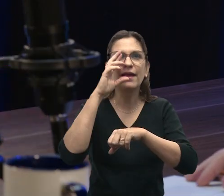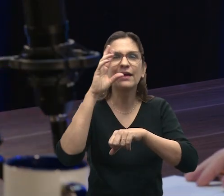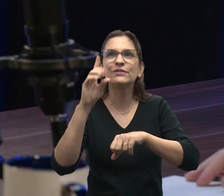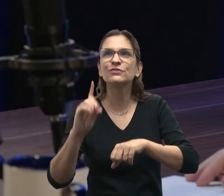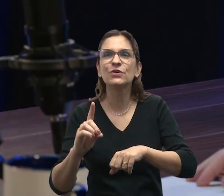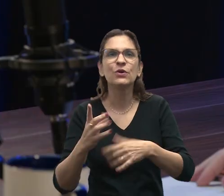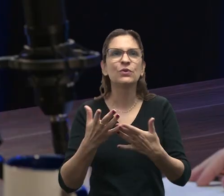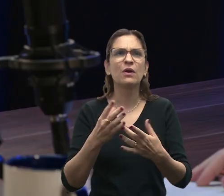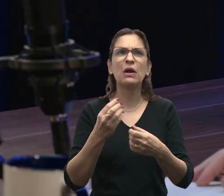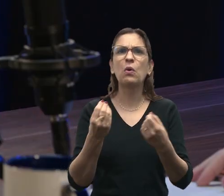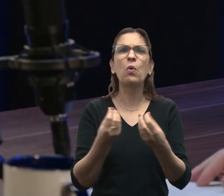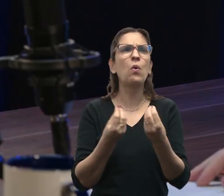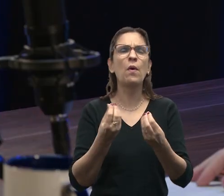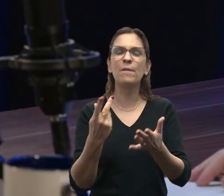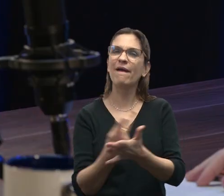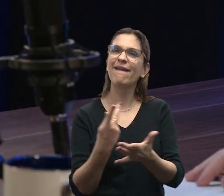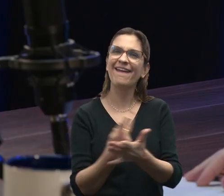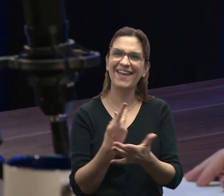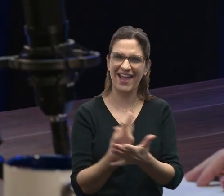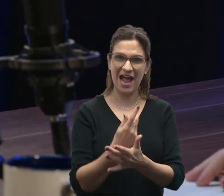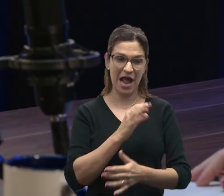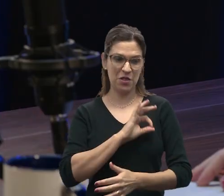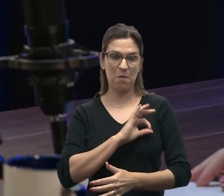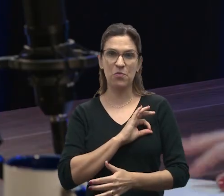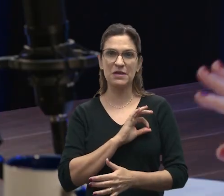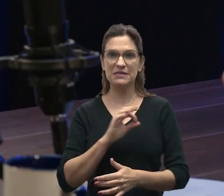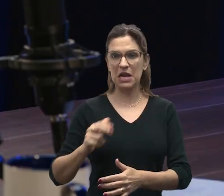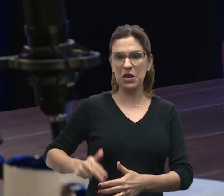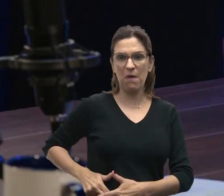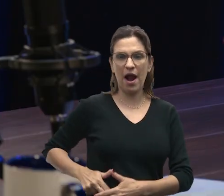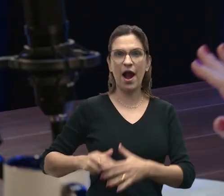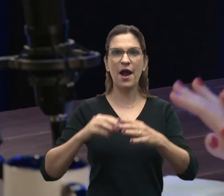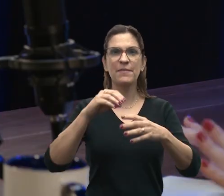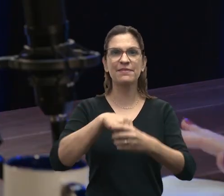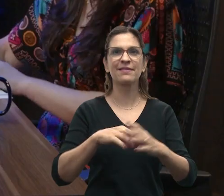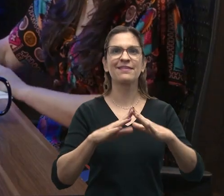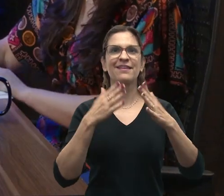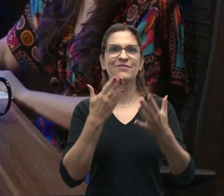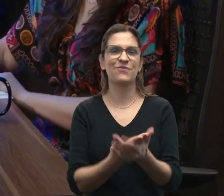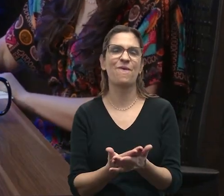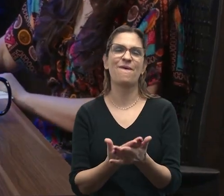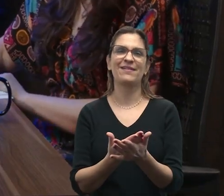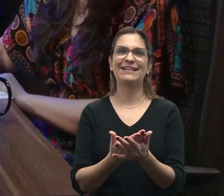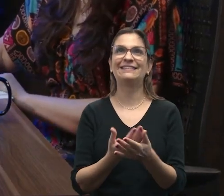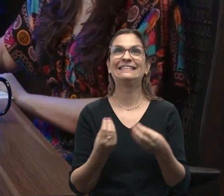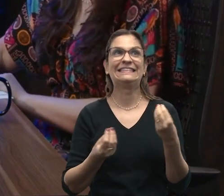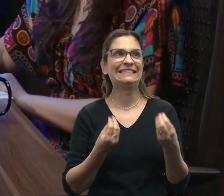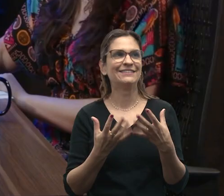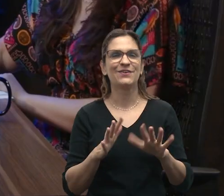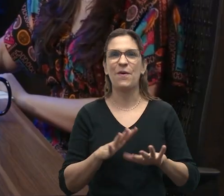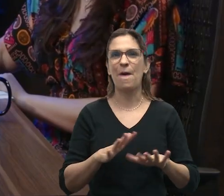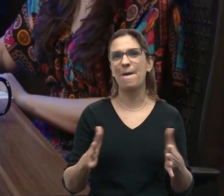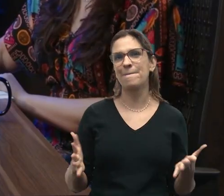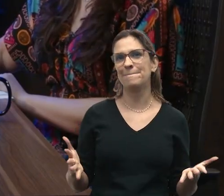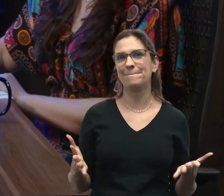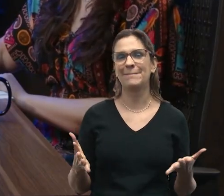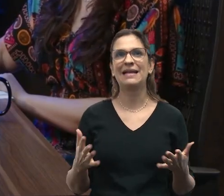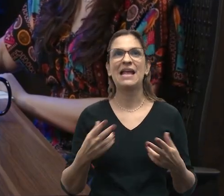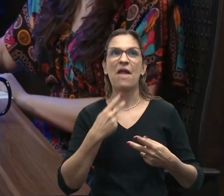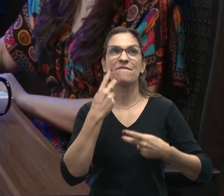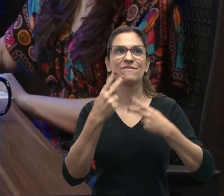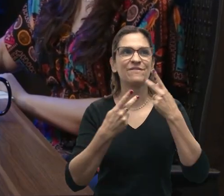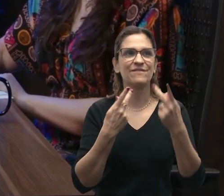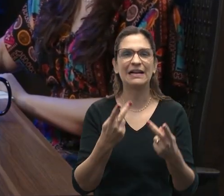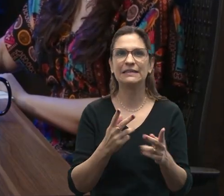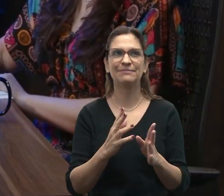achava errado o guarda ter arma na escola. Já começou a fazer barulho ali, já. Pois é. E aí eu lembro que a gente passou a